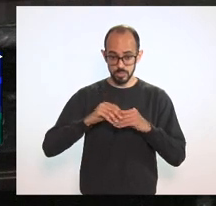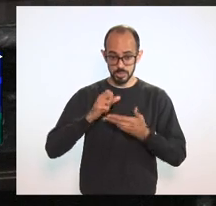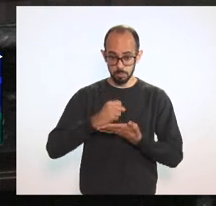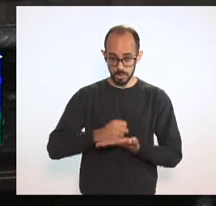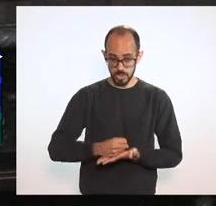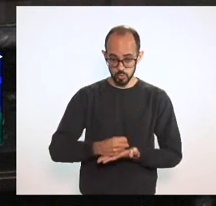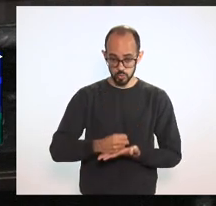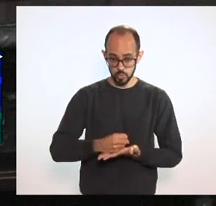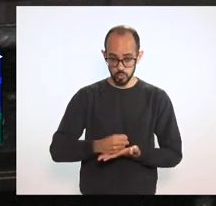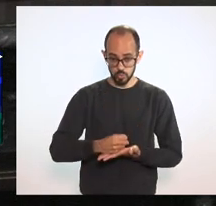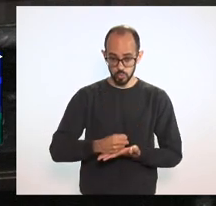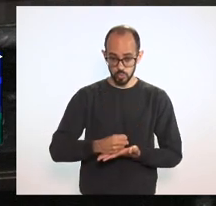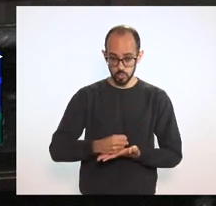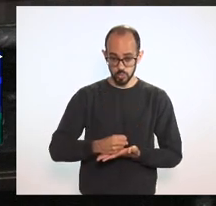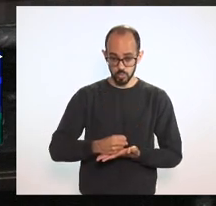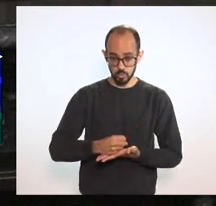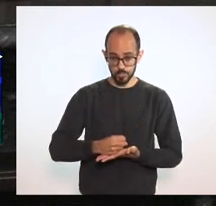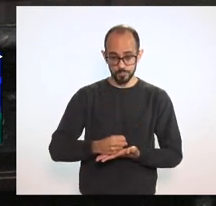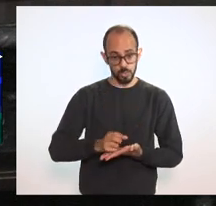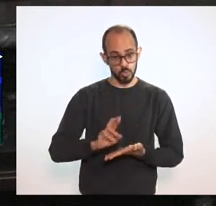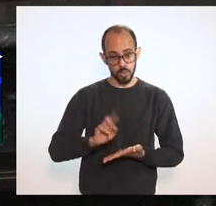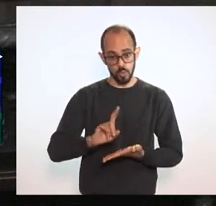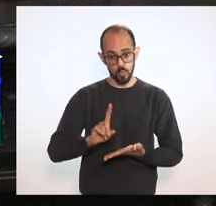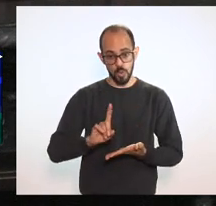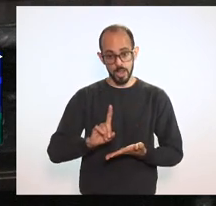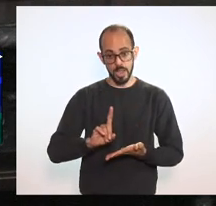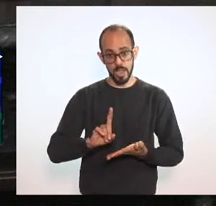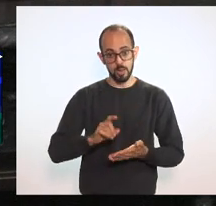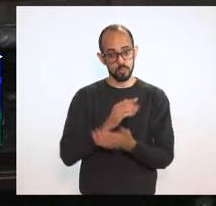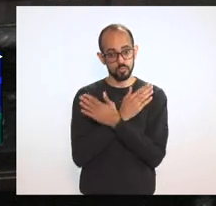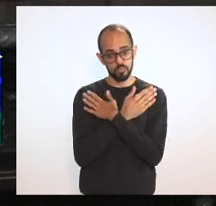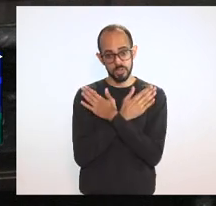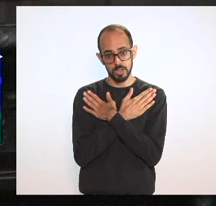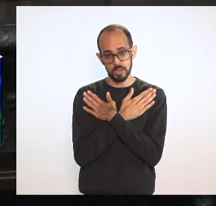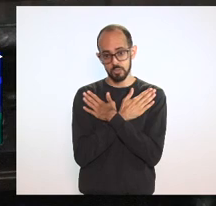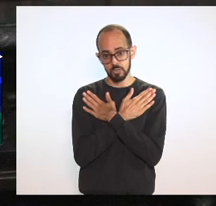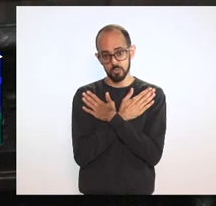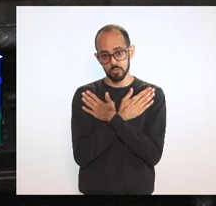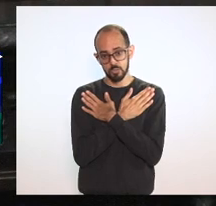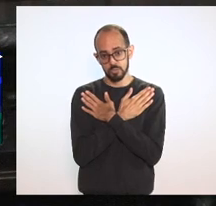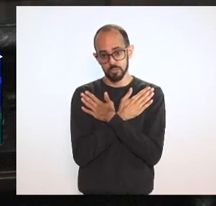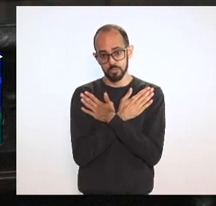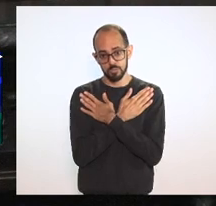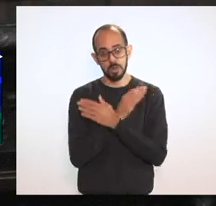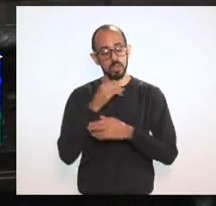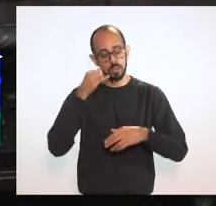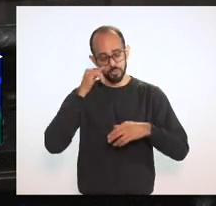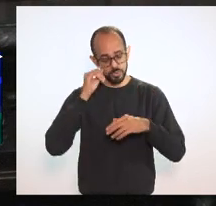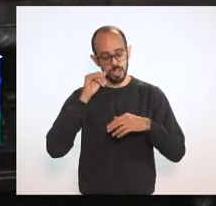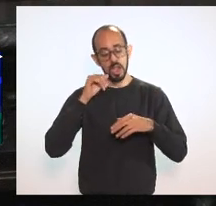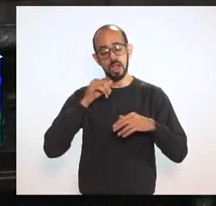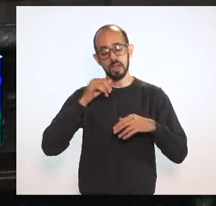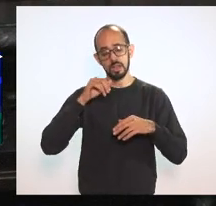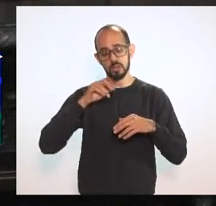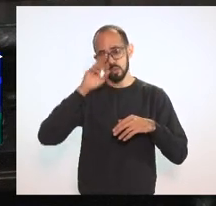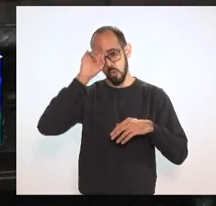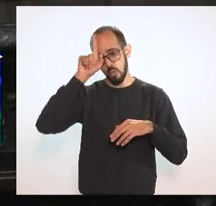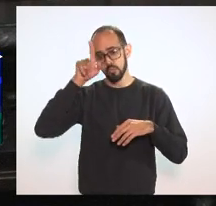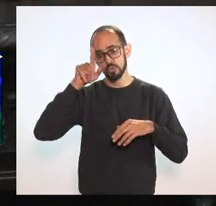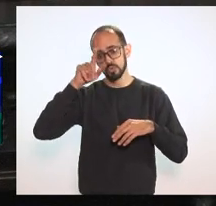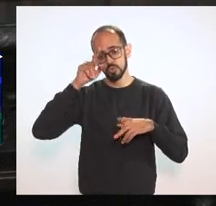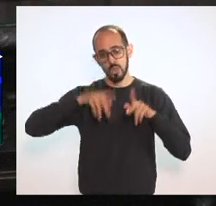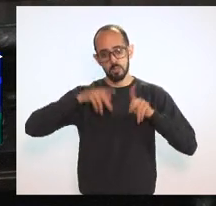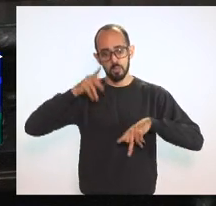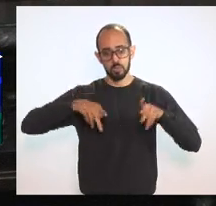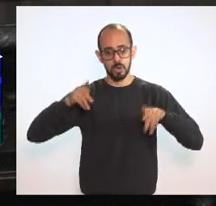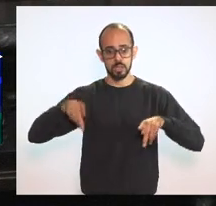X por isso que não tratar como um feriado tem a vantagem simbólica e não confundir a população não fazer com